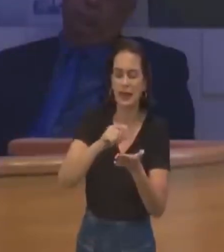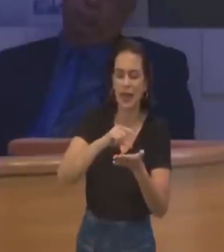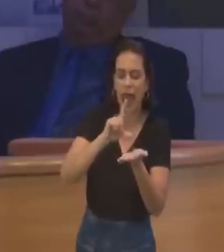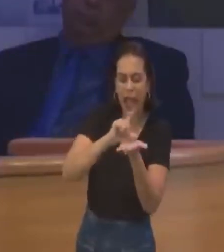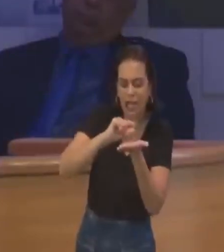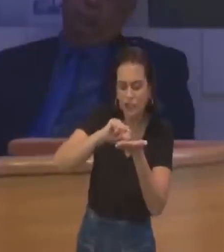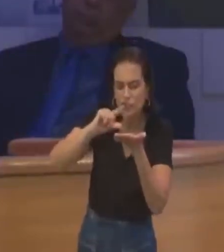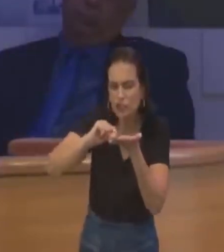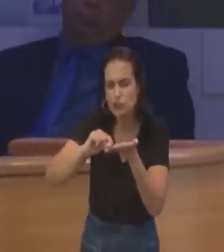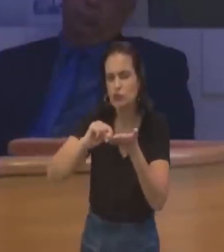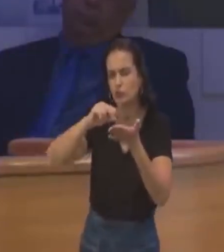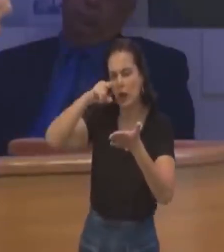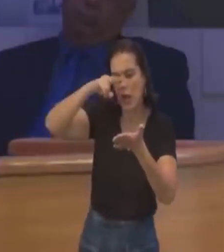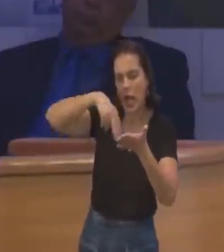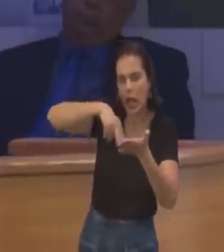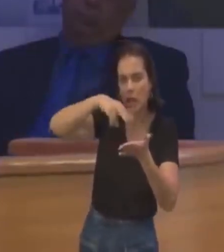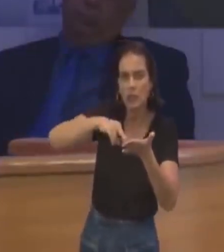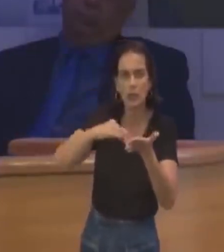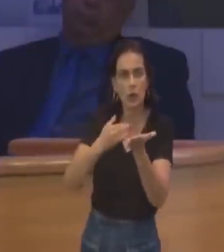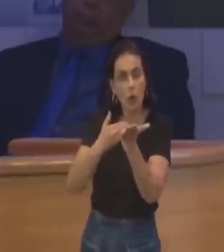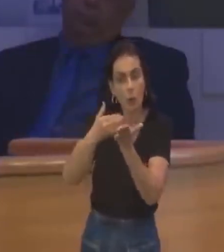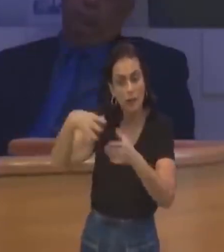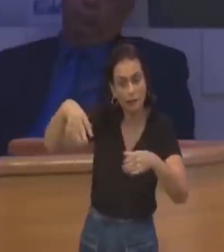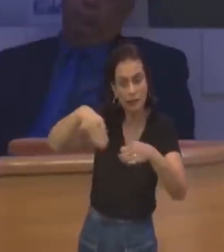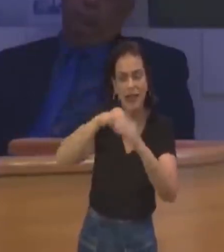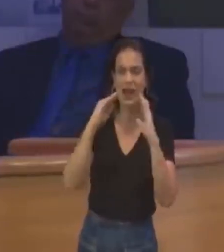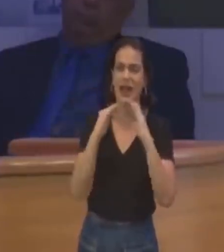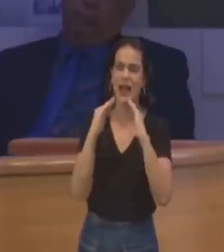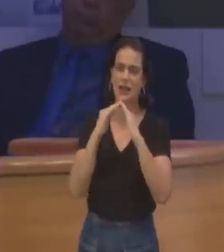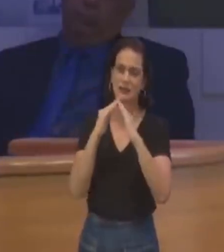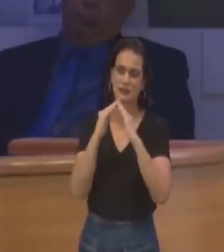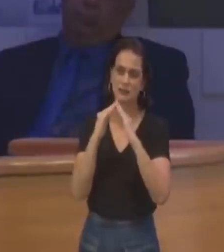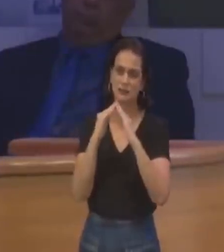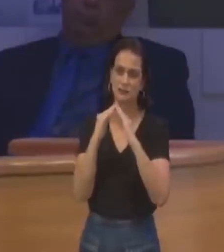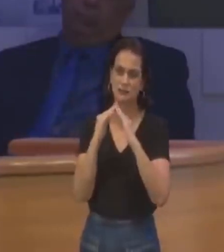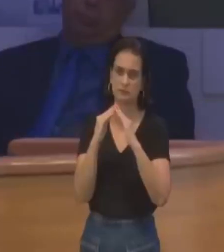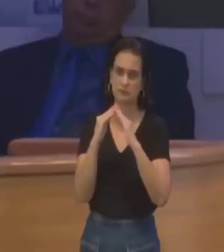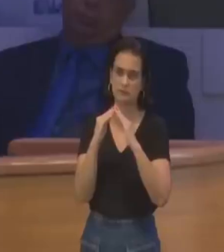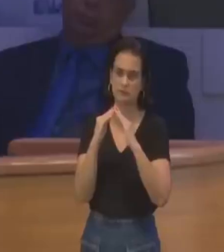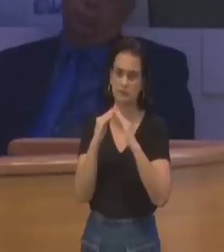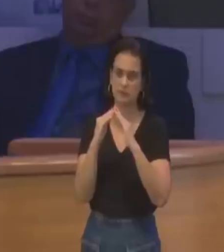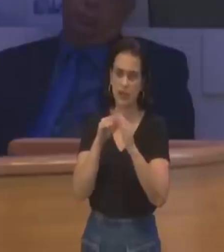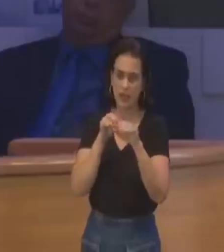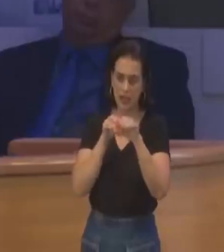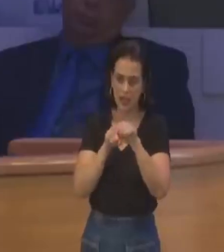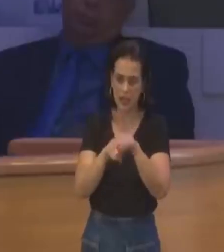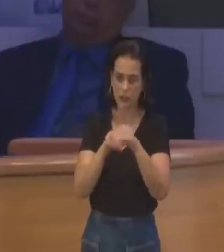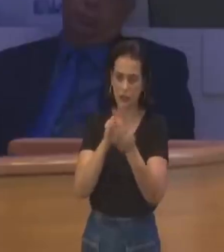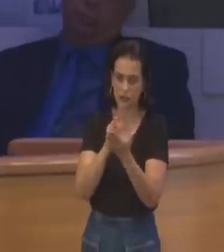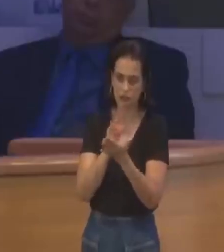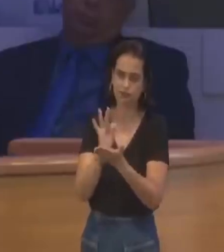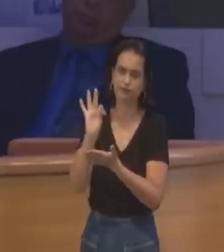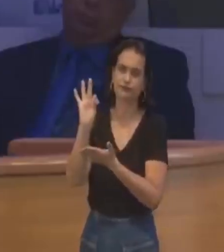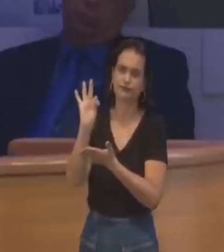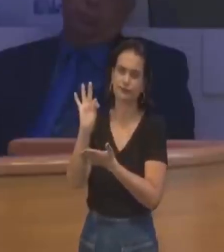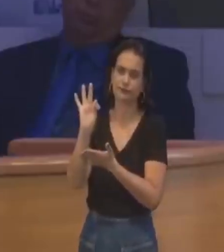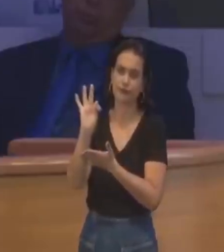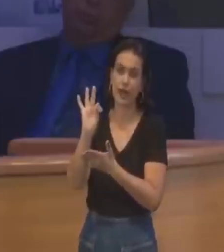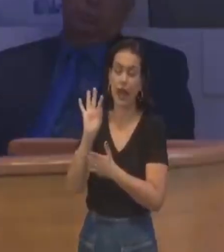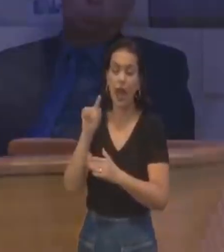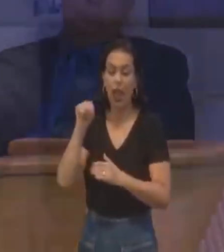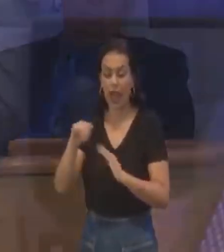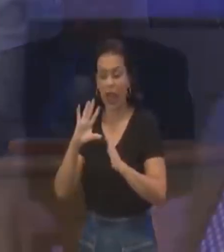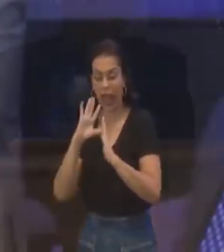em casa que nós começamos um processo de educação teológica. A igreja é cooperadora, a